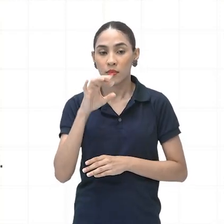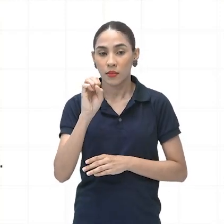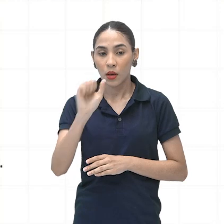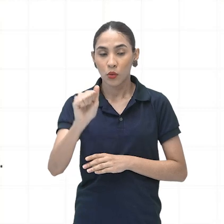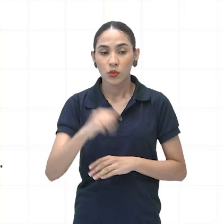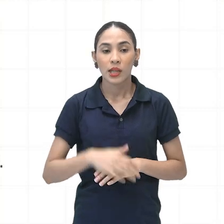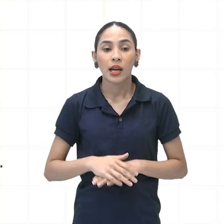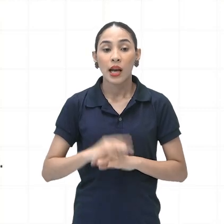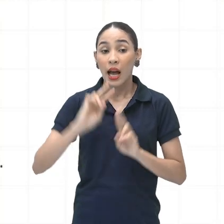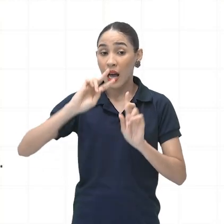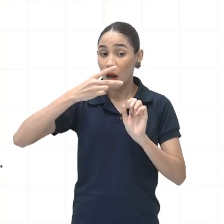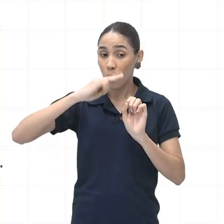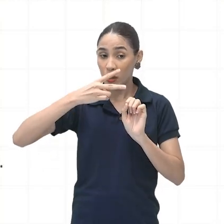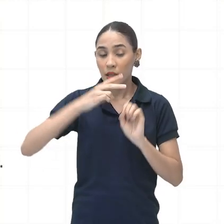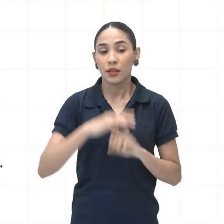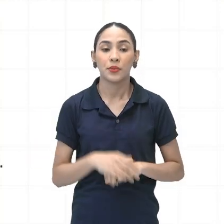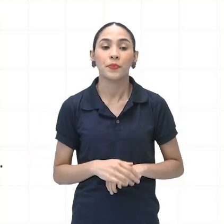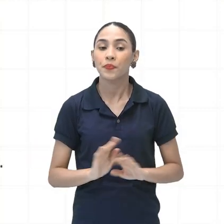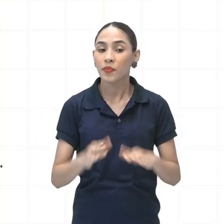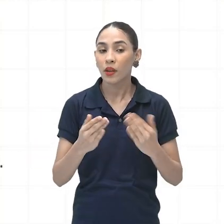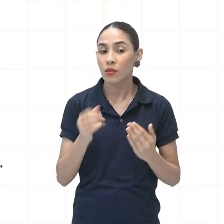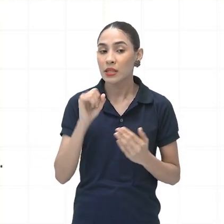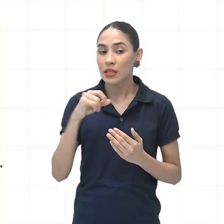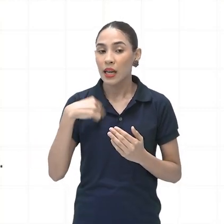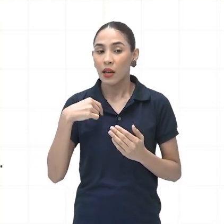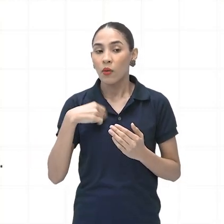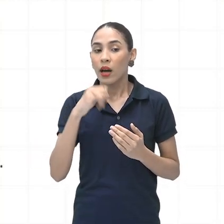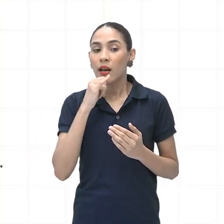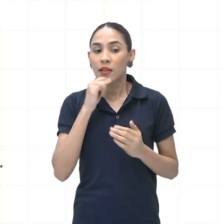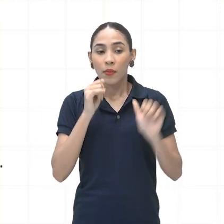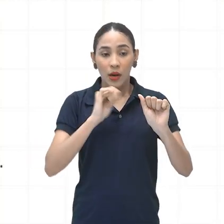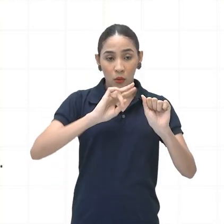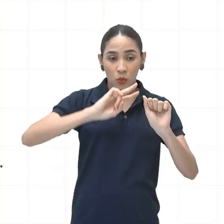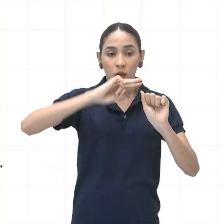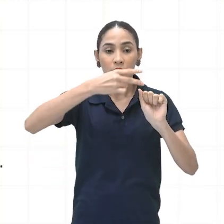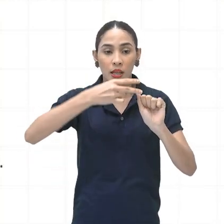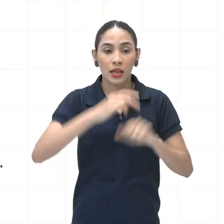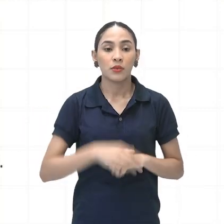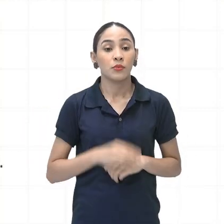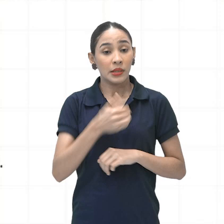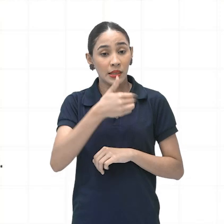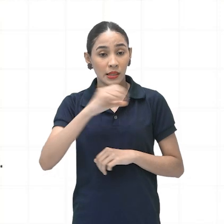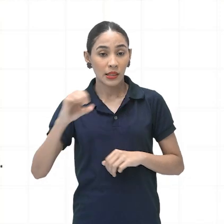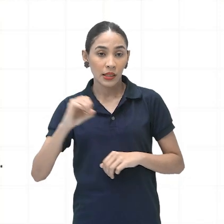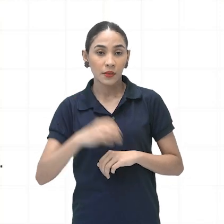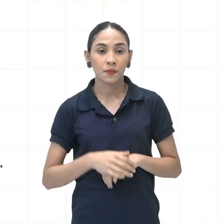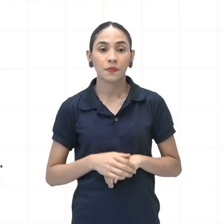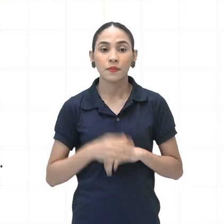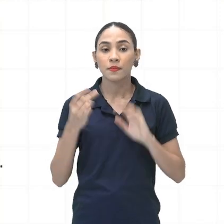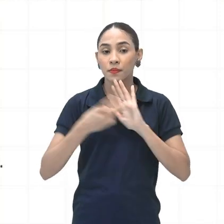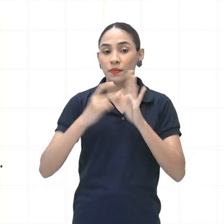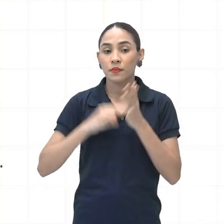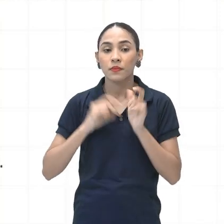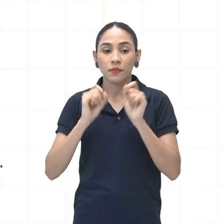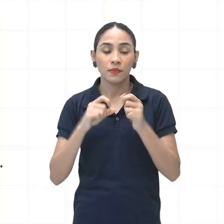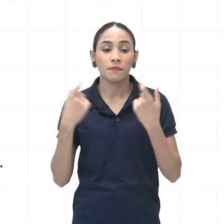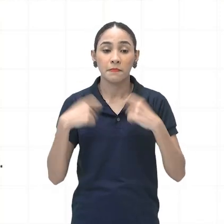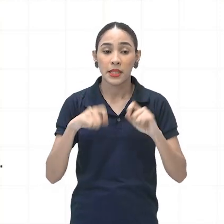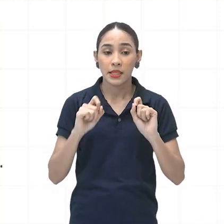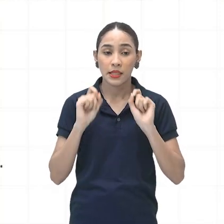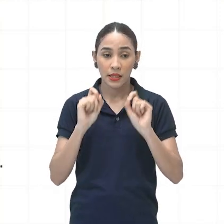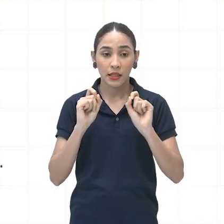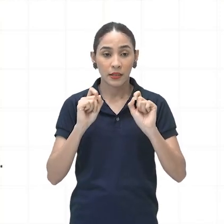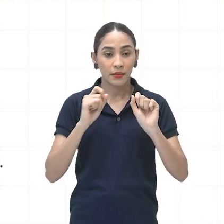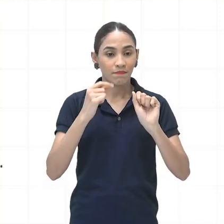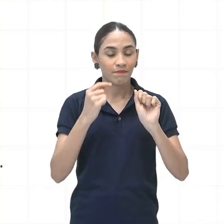valor de A está ao quadrado, né? Então, se eu pegar o valor de A e elevar ao quadrado, está dando 100. Isso significa que eu preciso tirar